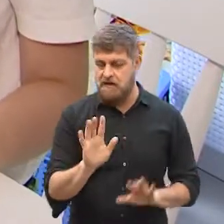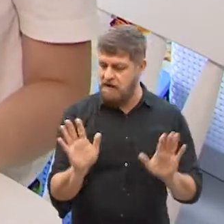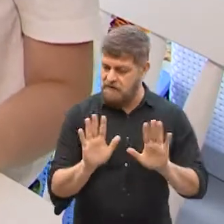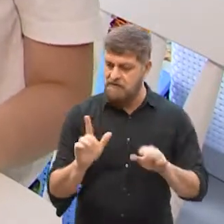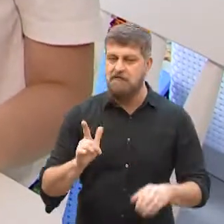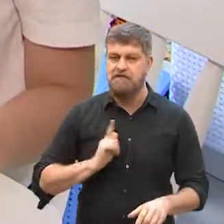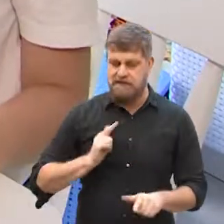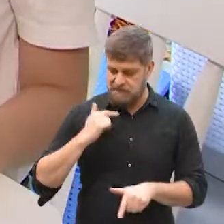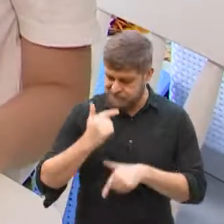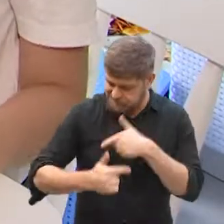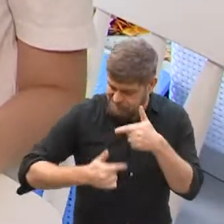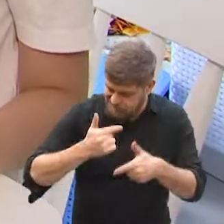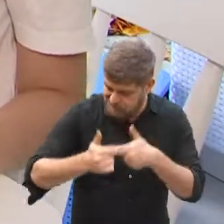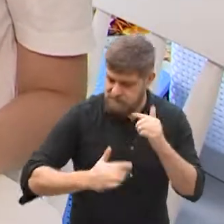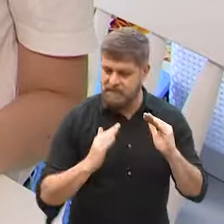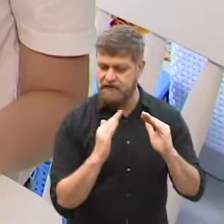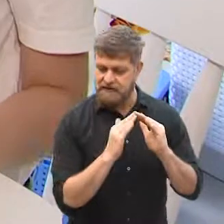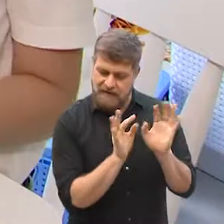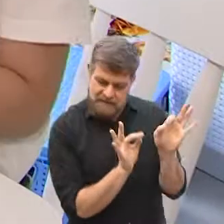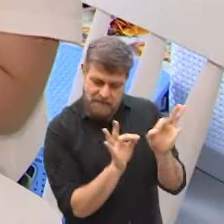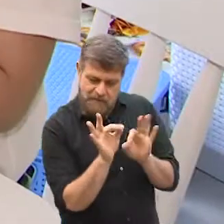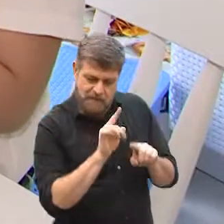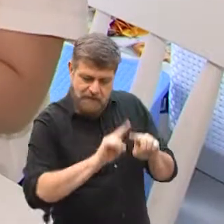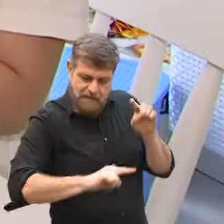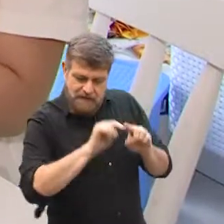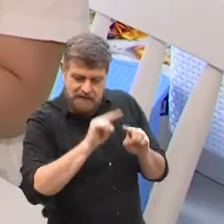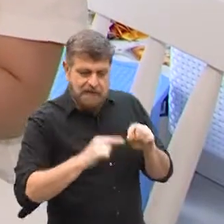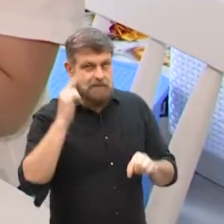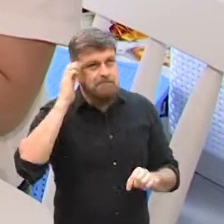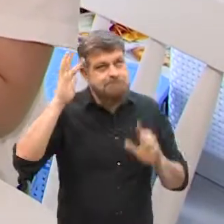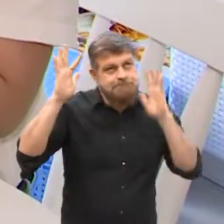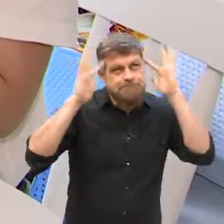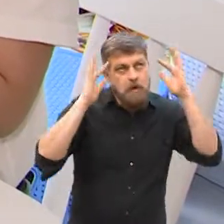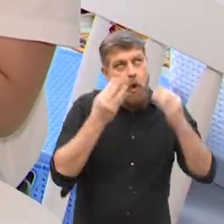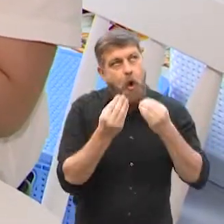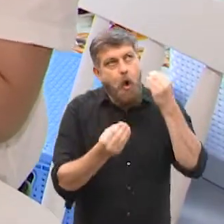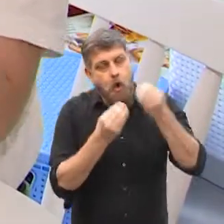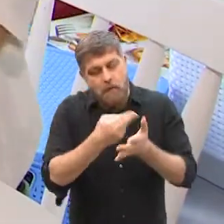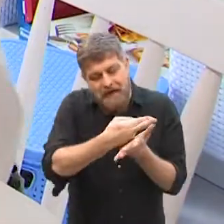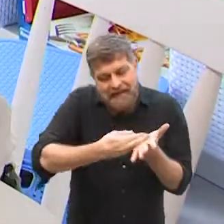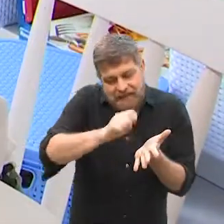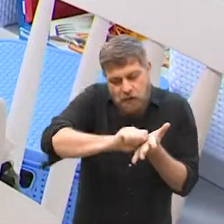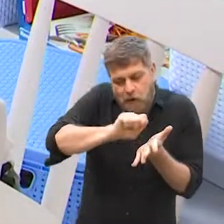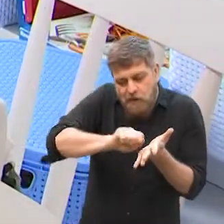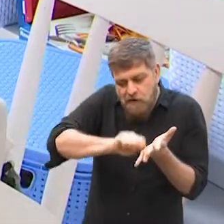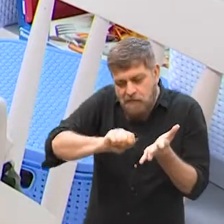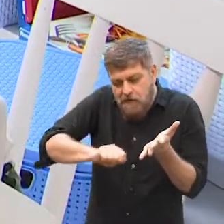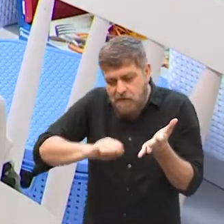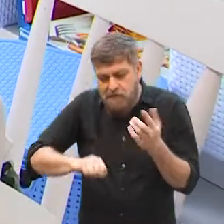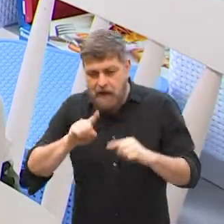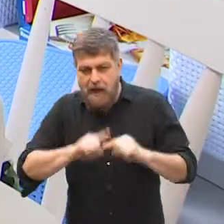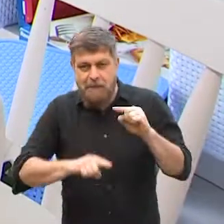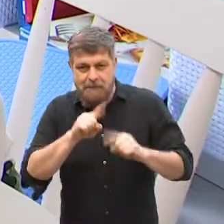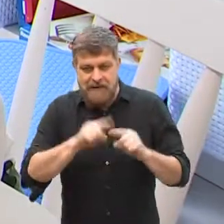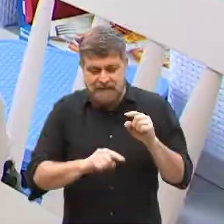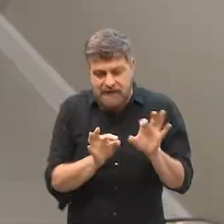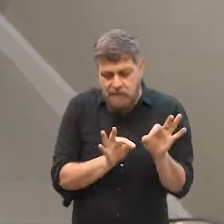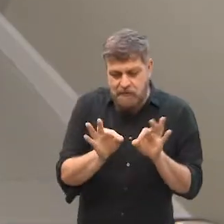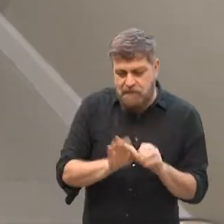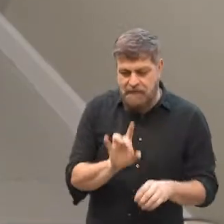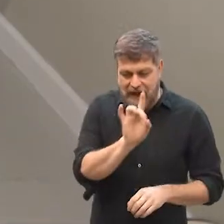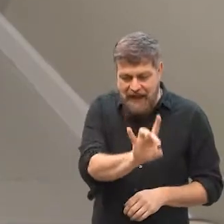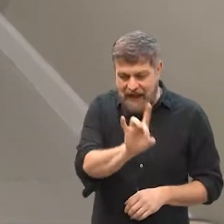não. Continua o trabalho em casa, Continua, você tem que preparando, não só os relatórios, mas você tem que preparar o material para o paciente.